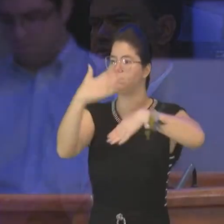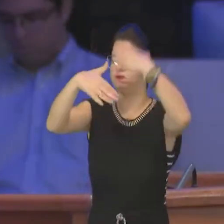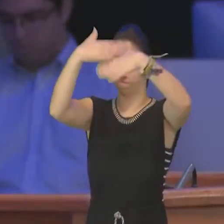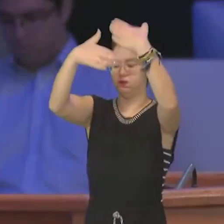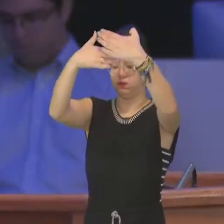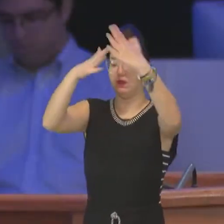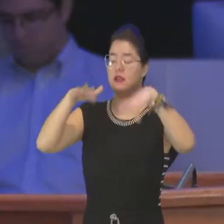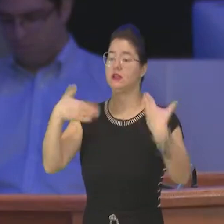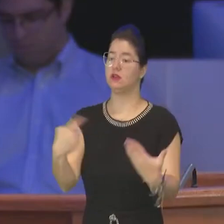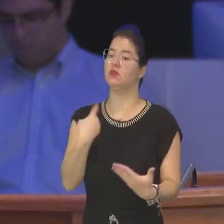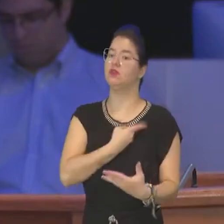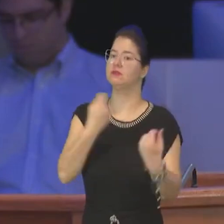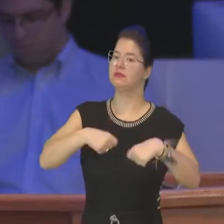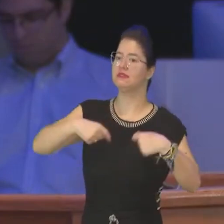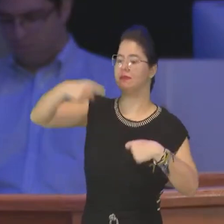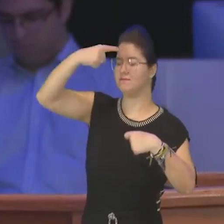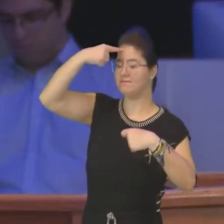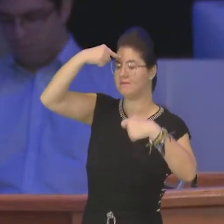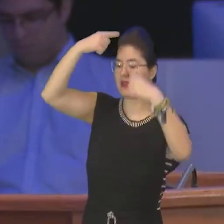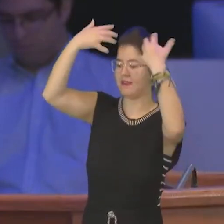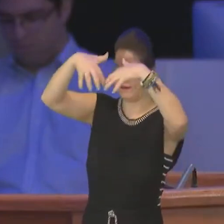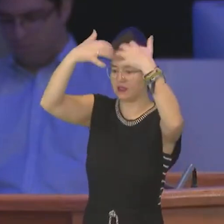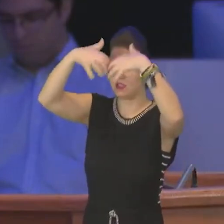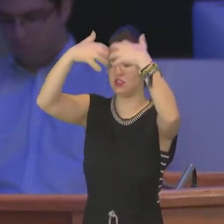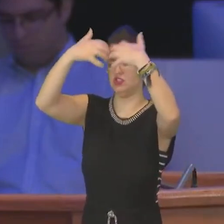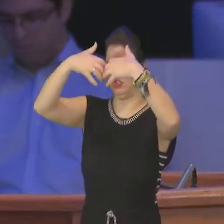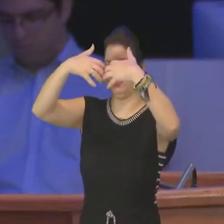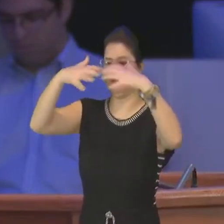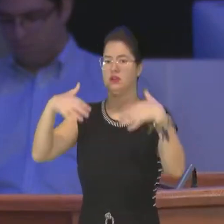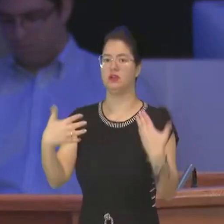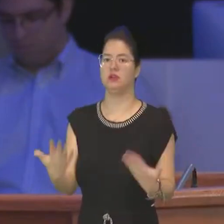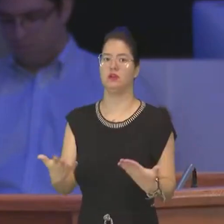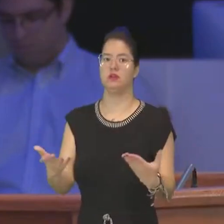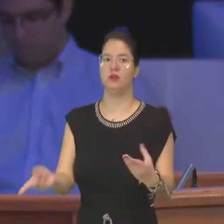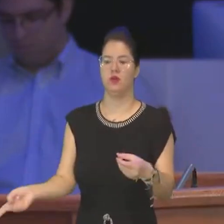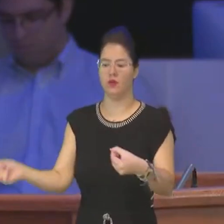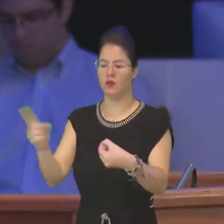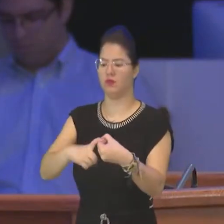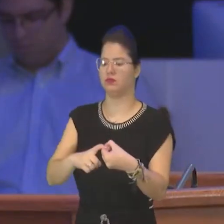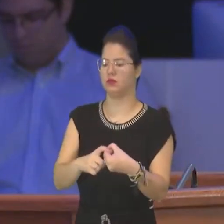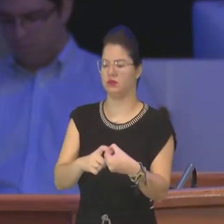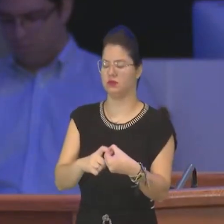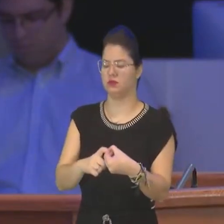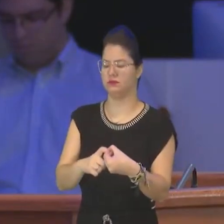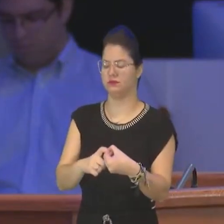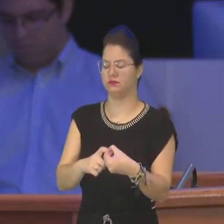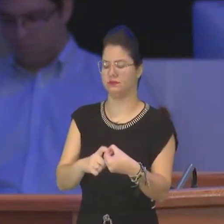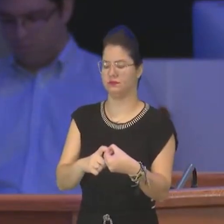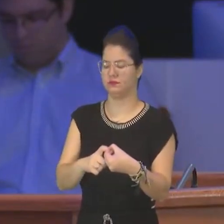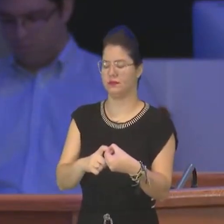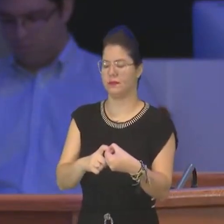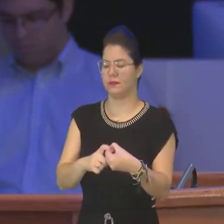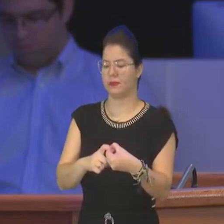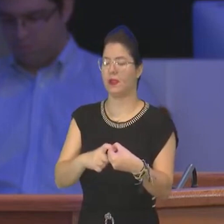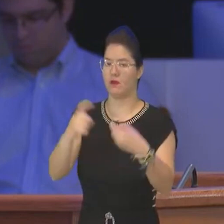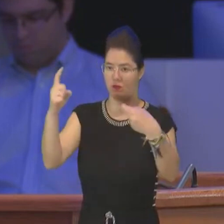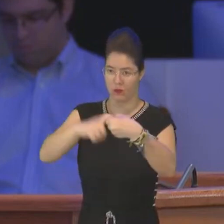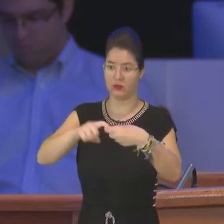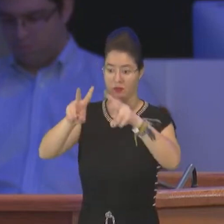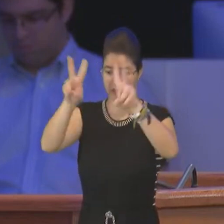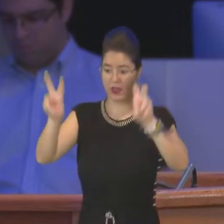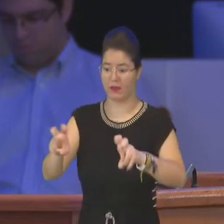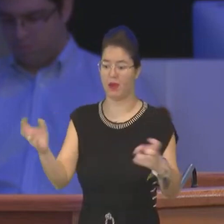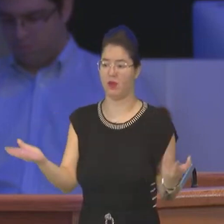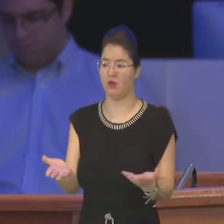respeito disso. E voltando aqui, depois de ter feito aí, aberto esta janela,